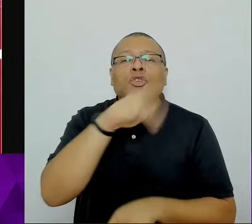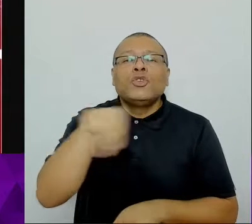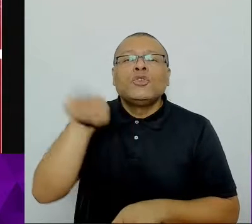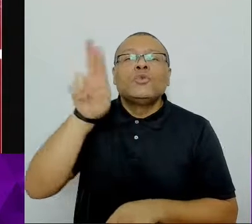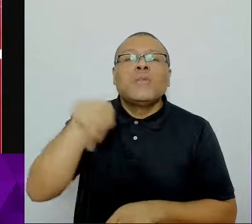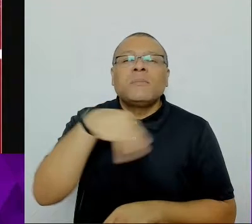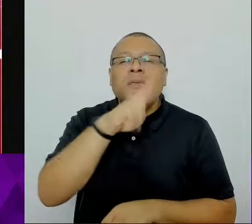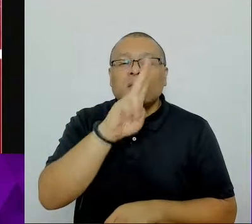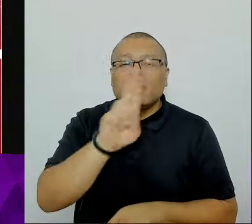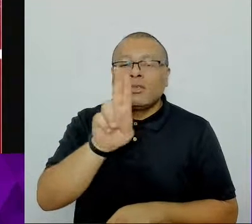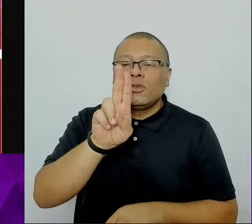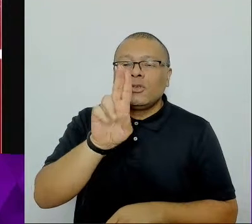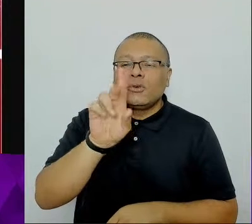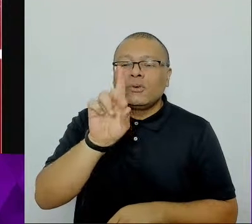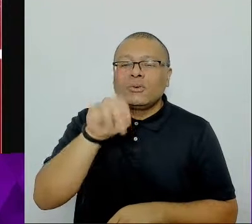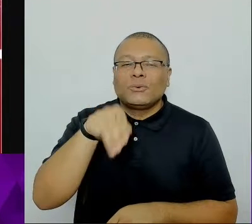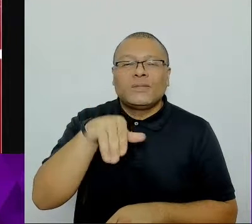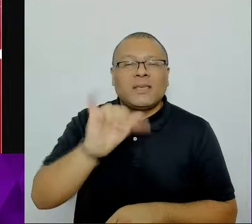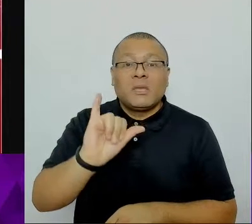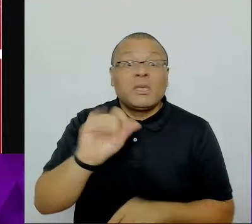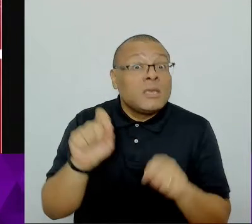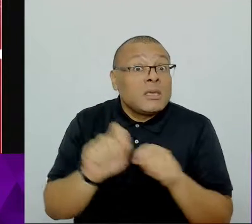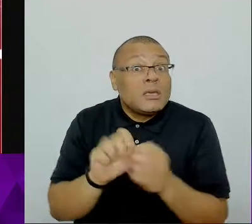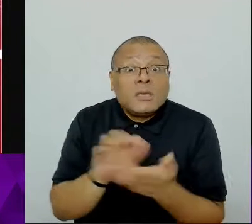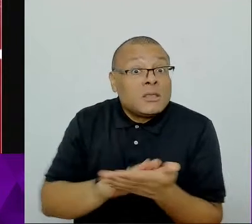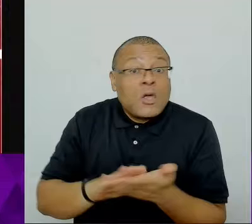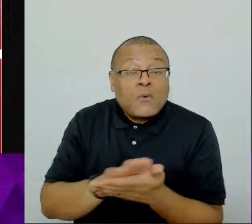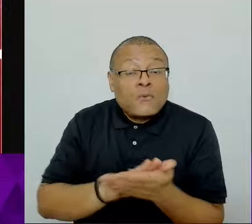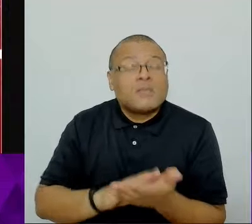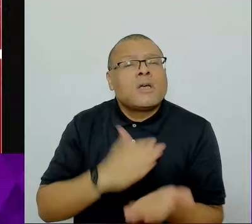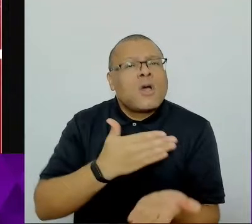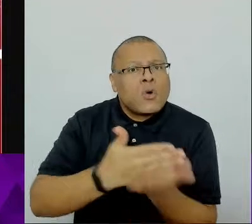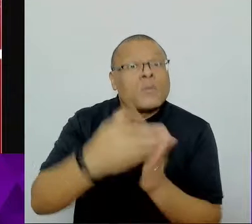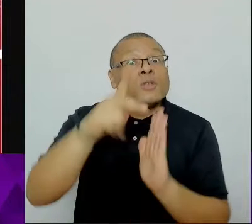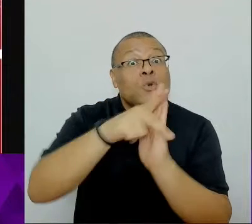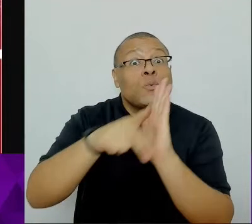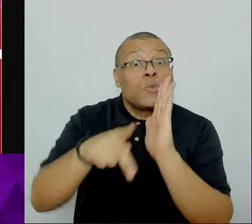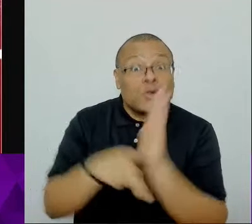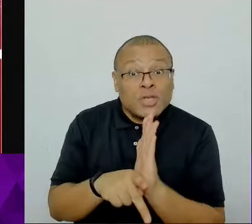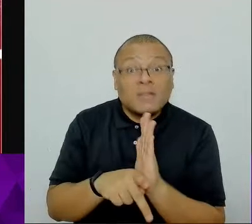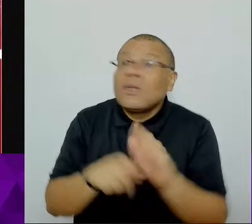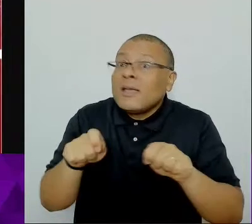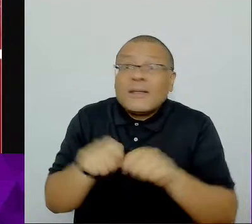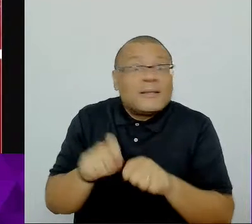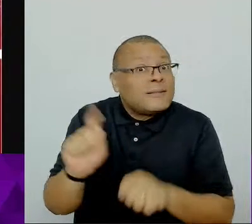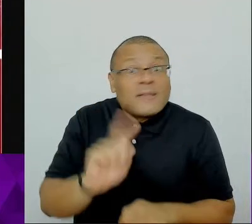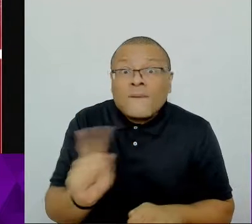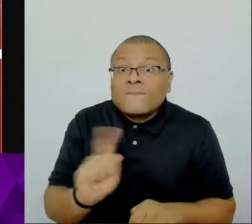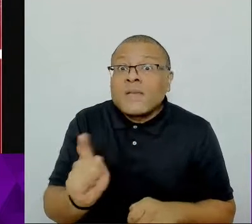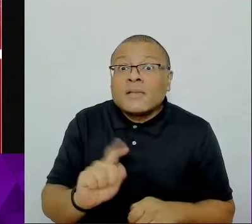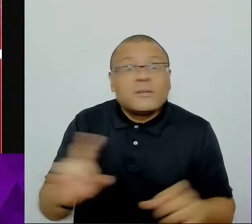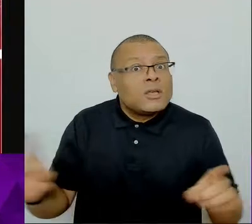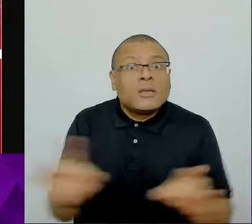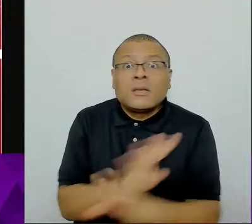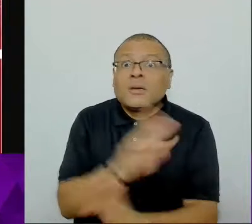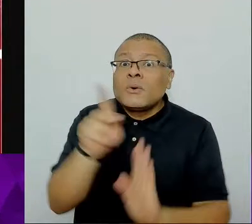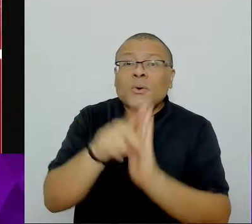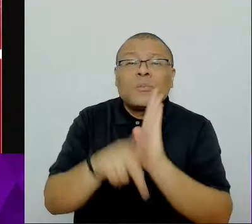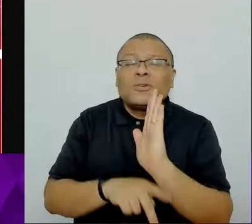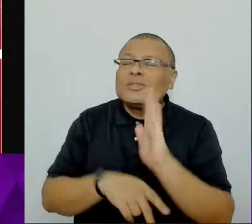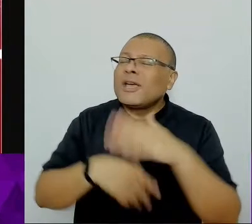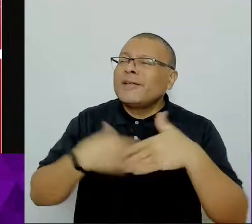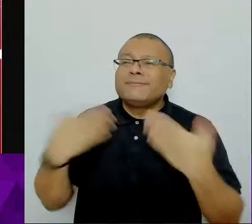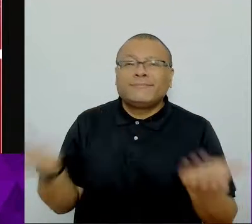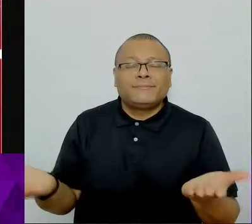não fez. Quantas vezes você começou um projeto e não fez esse projeto, não terminou o projeto, não levou o projeto